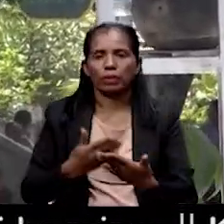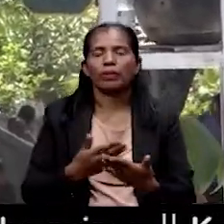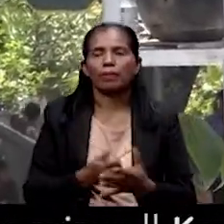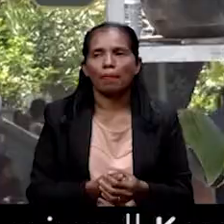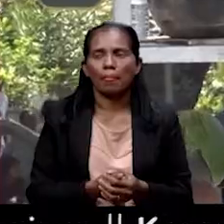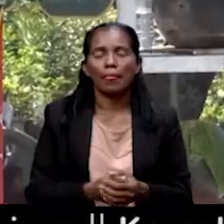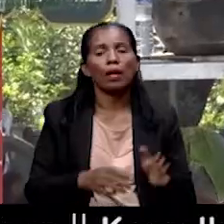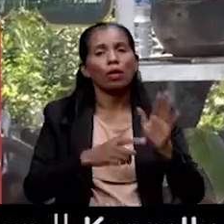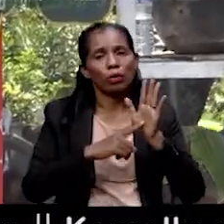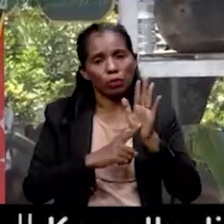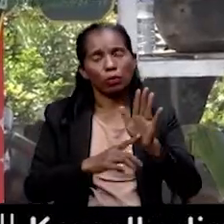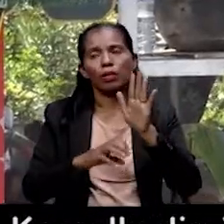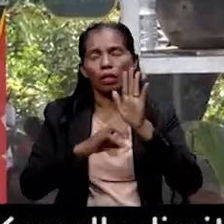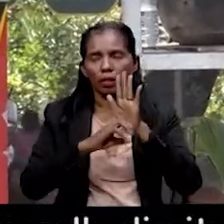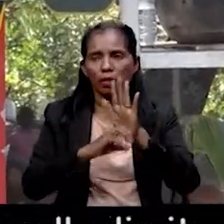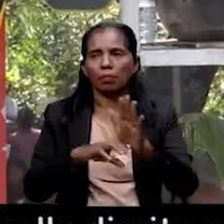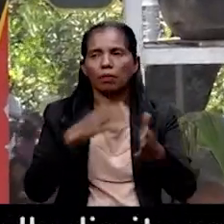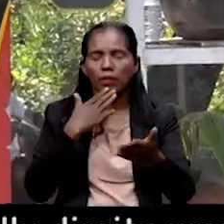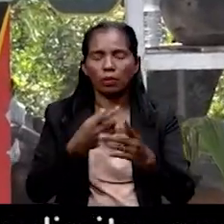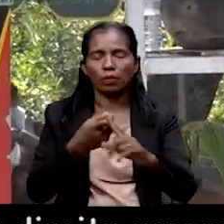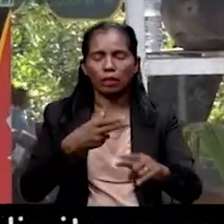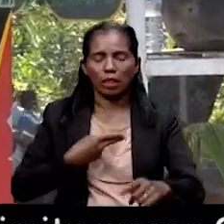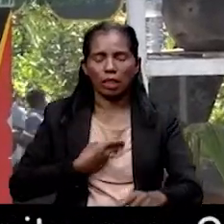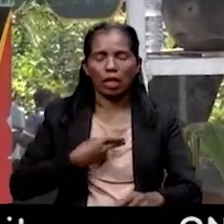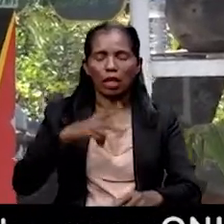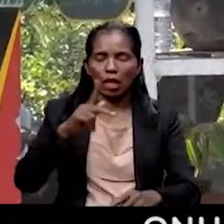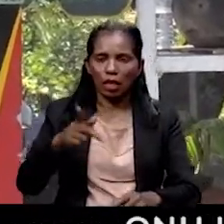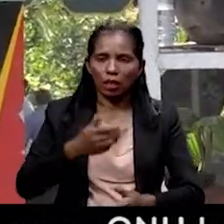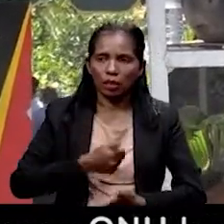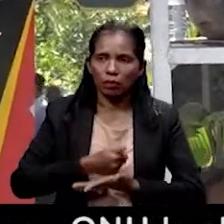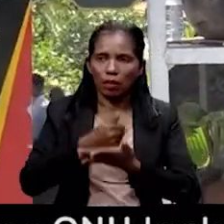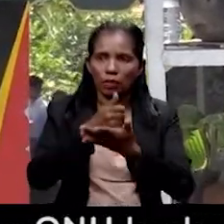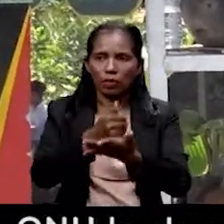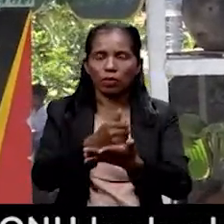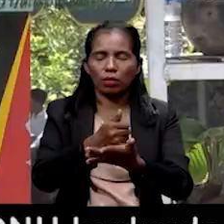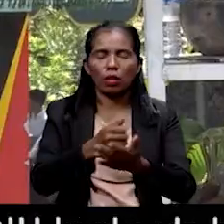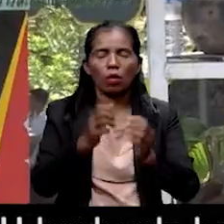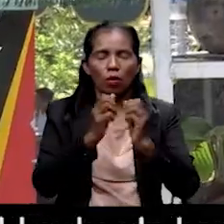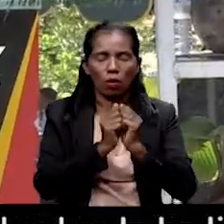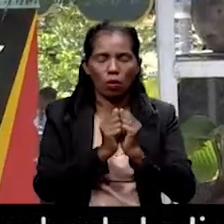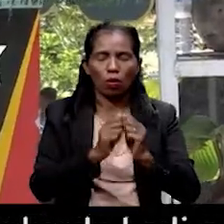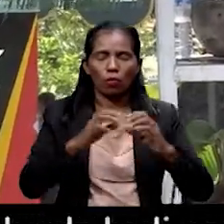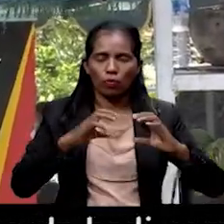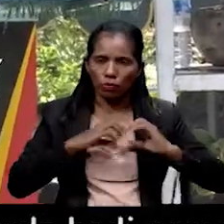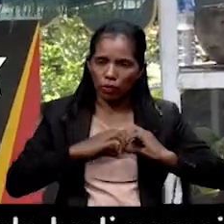Po exemplu ye ini halalo silvi silvi ufua silvi